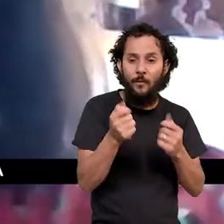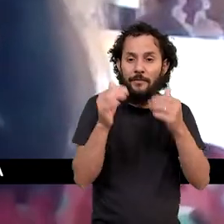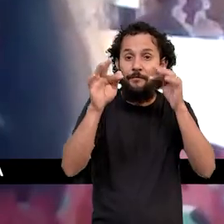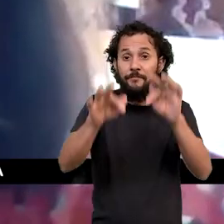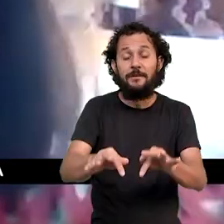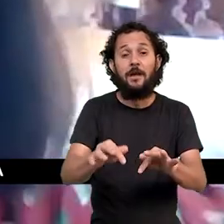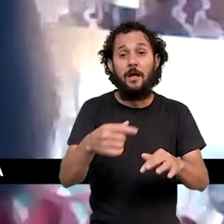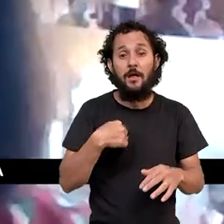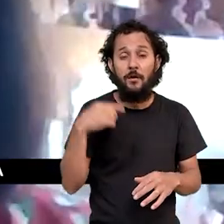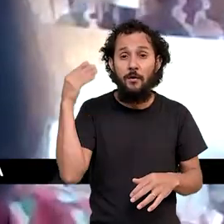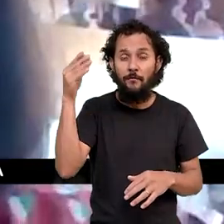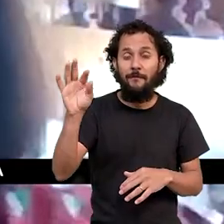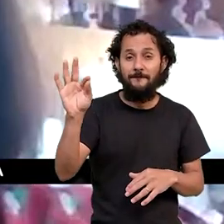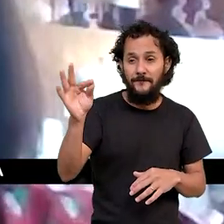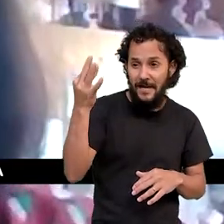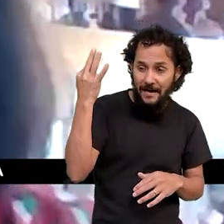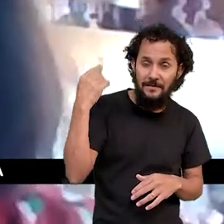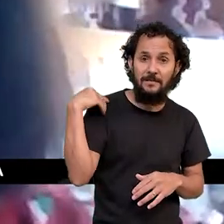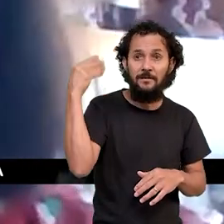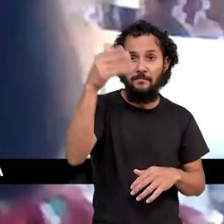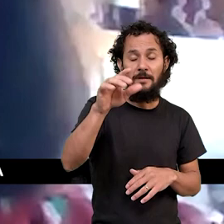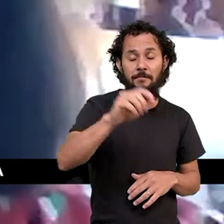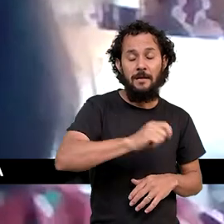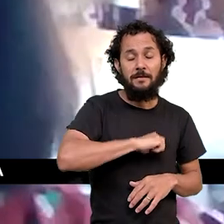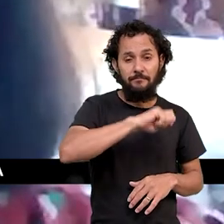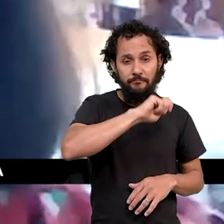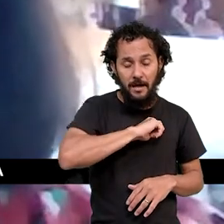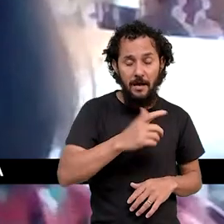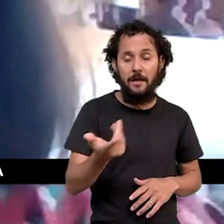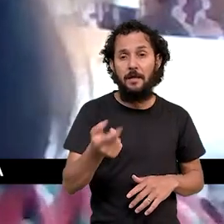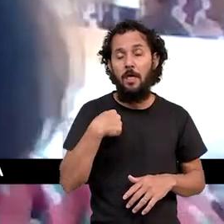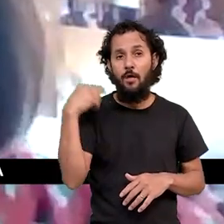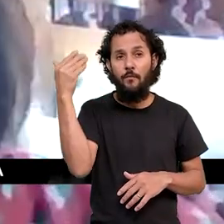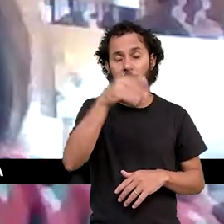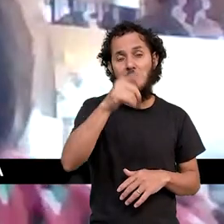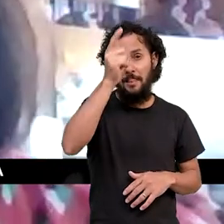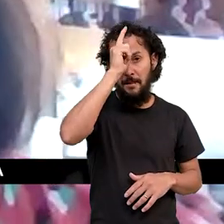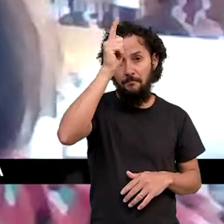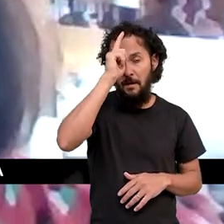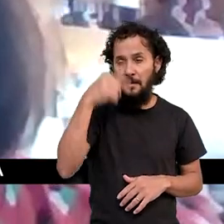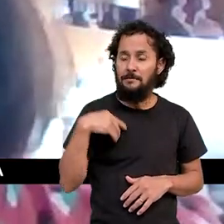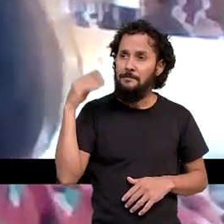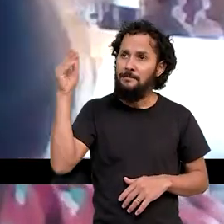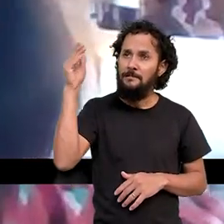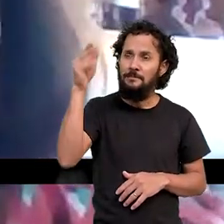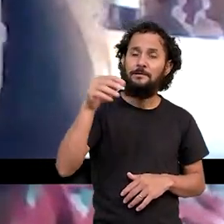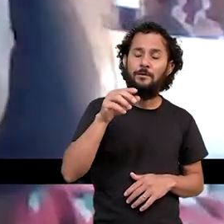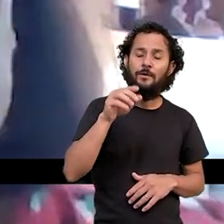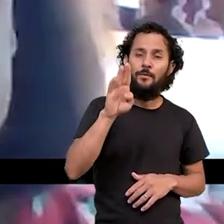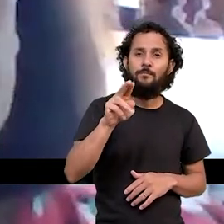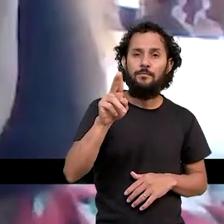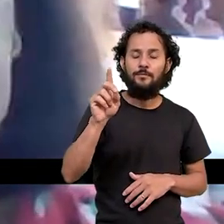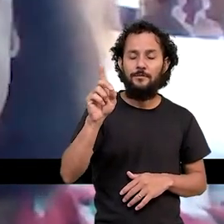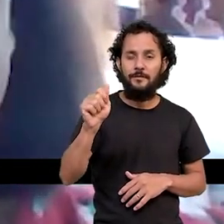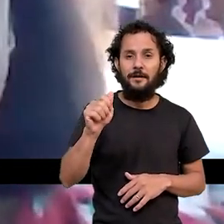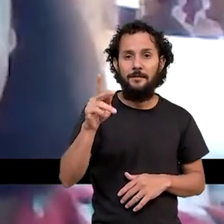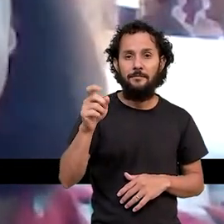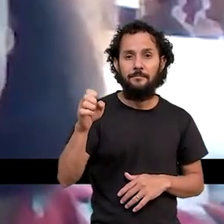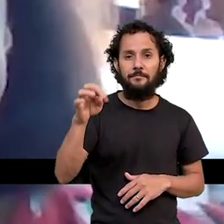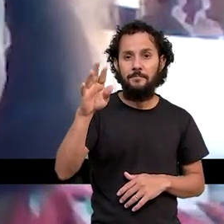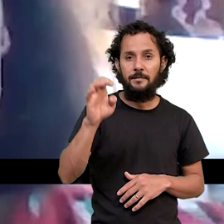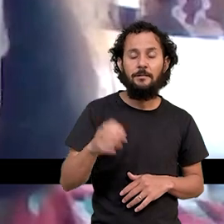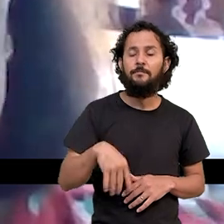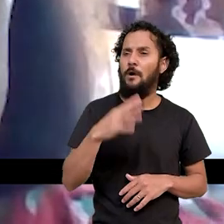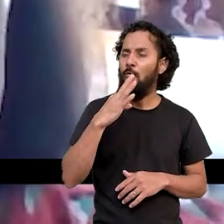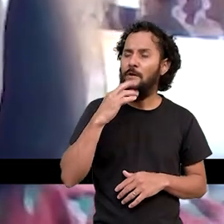final, eu fui para a França, eu fui para a Espanha, eu fui para a Alemanha, eu fui a Budapeste, na Hungria, conhecer